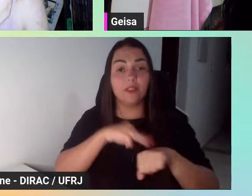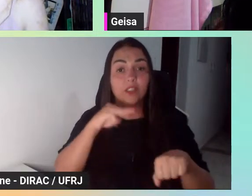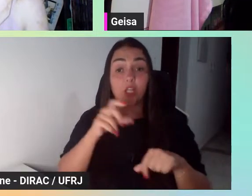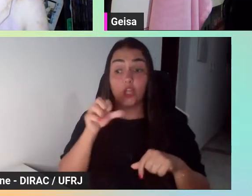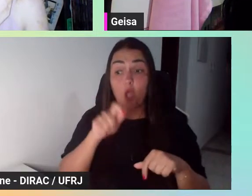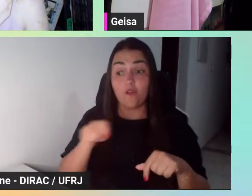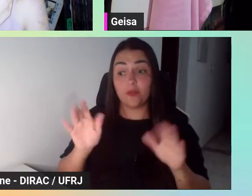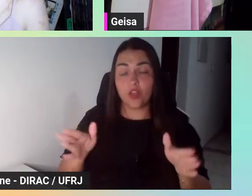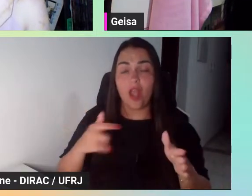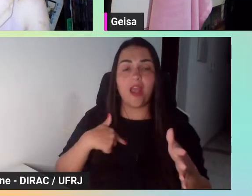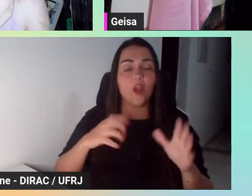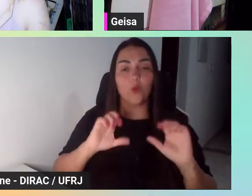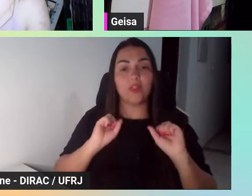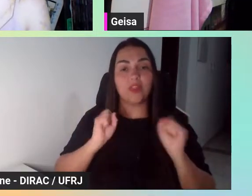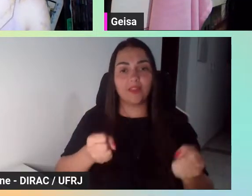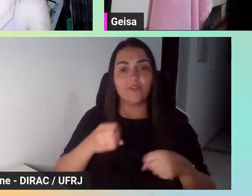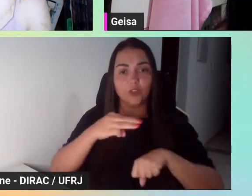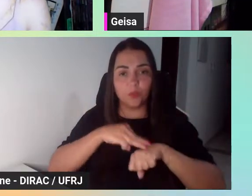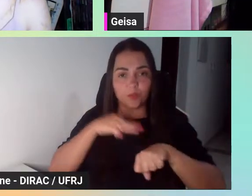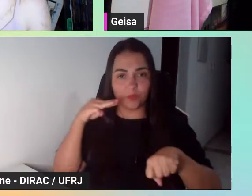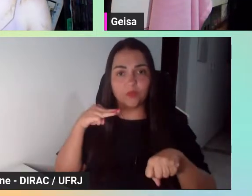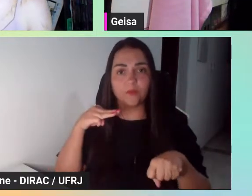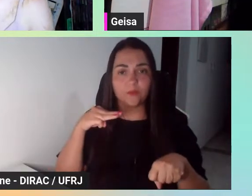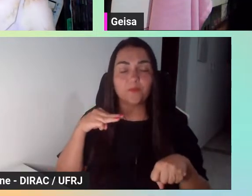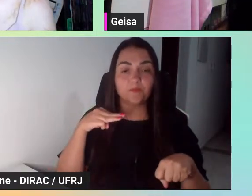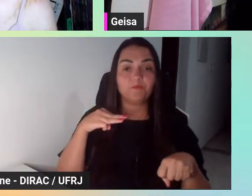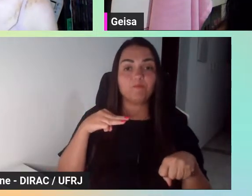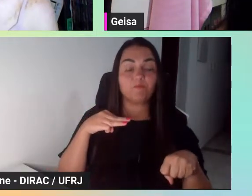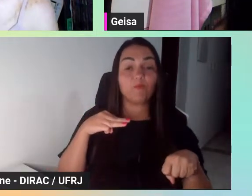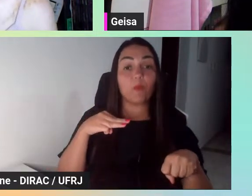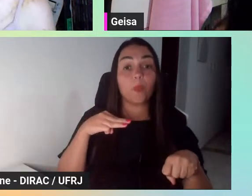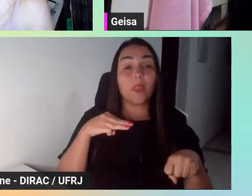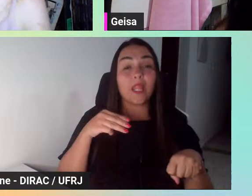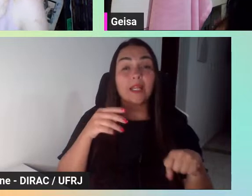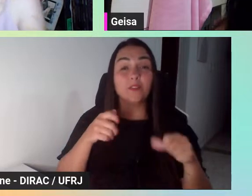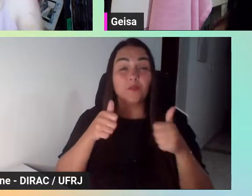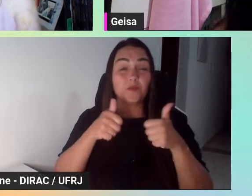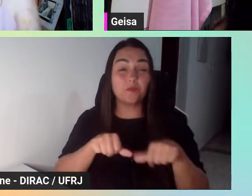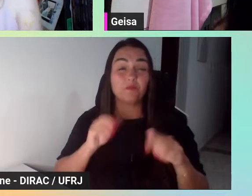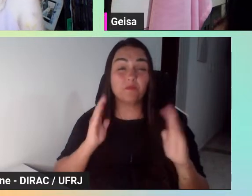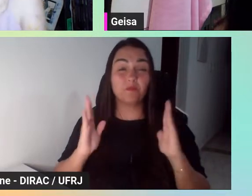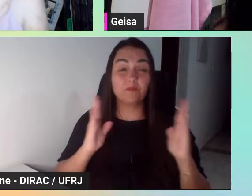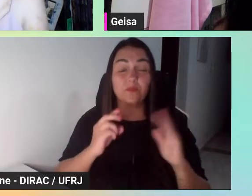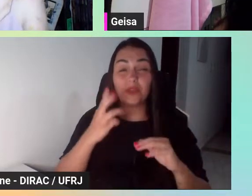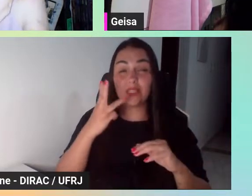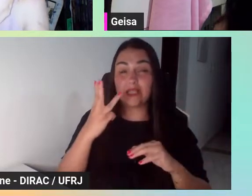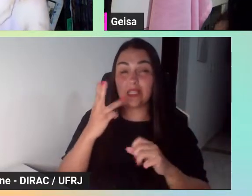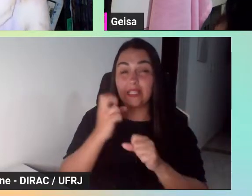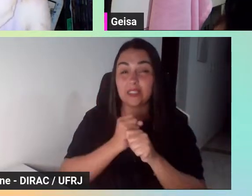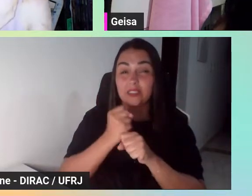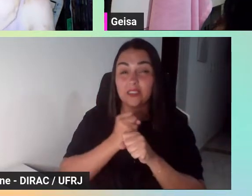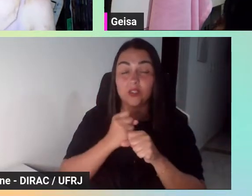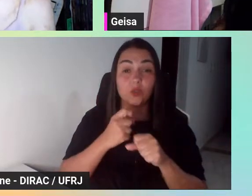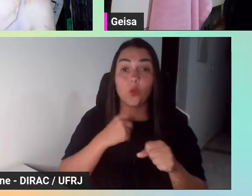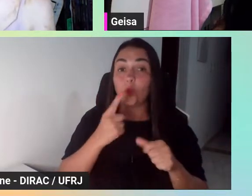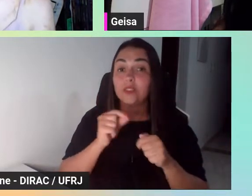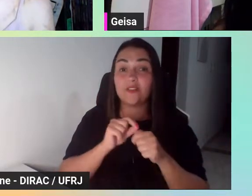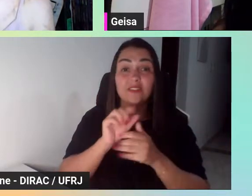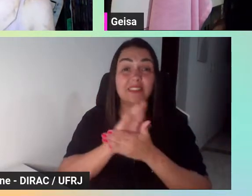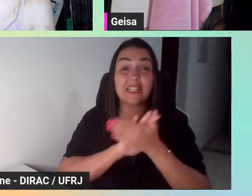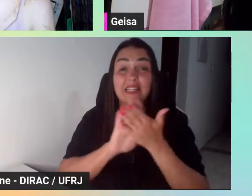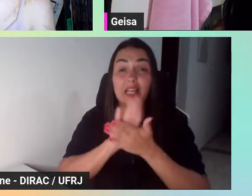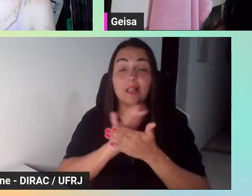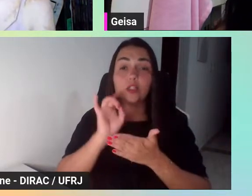9 meses e, assim, passei por um período, assim, de uns 3 anos que eu não conseguia fazer nada além